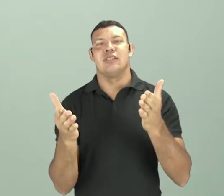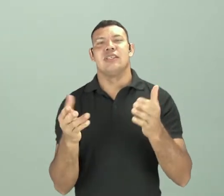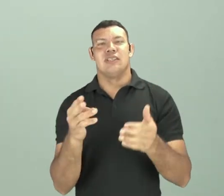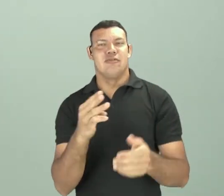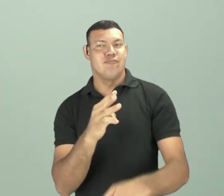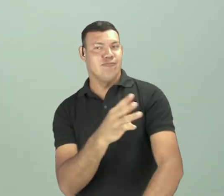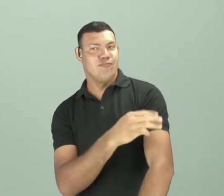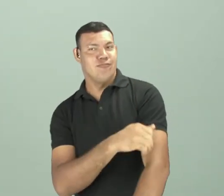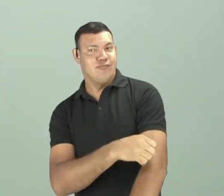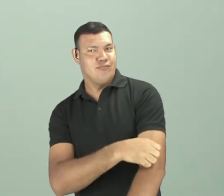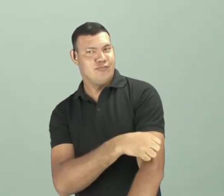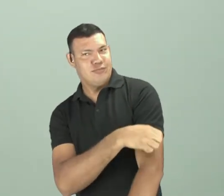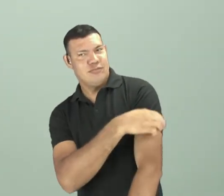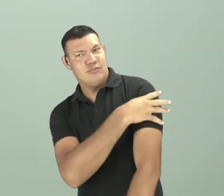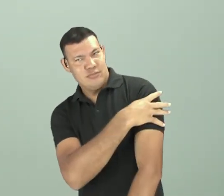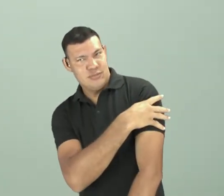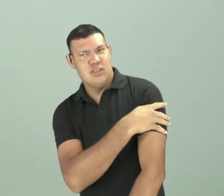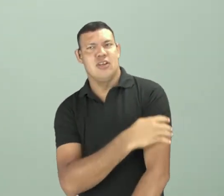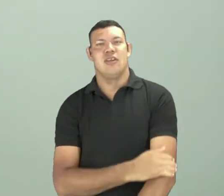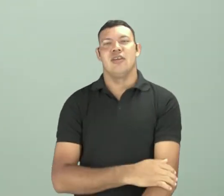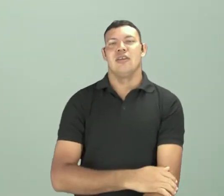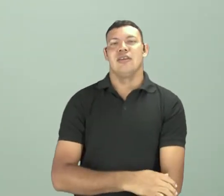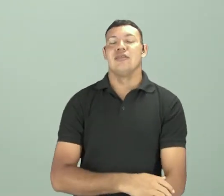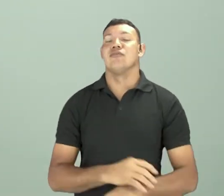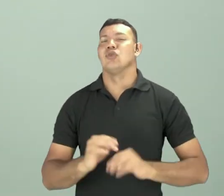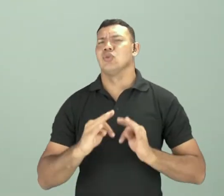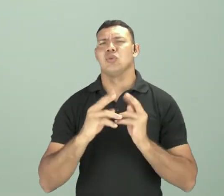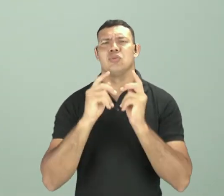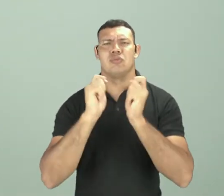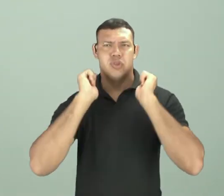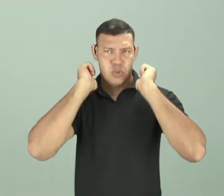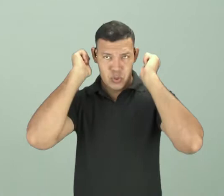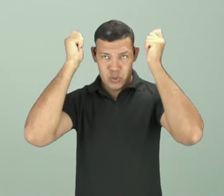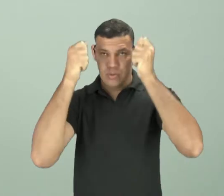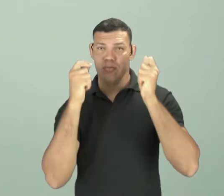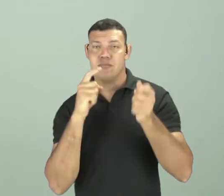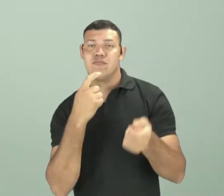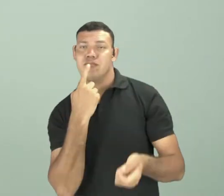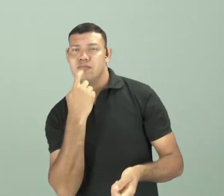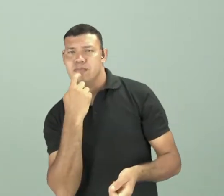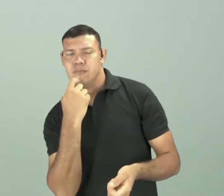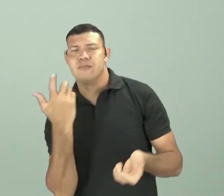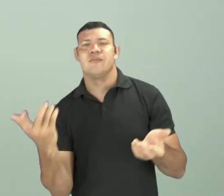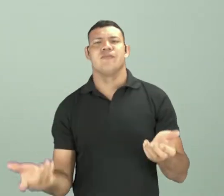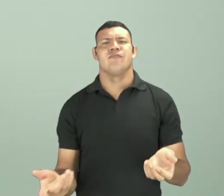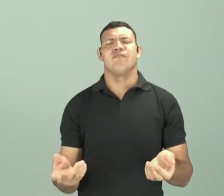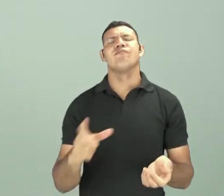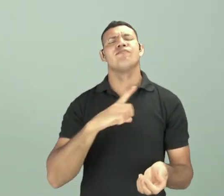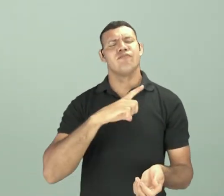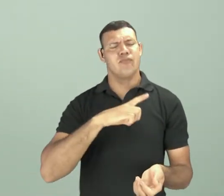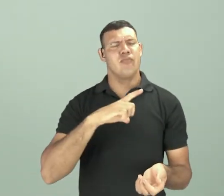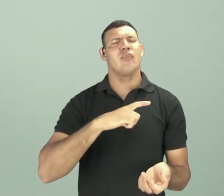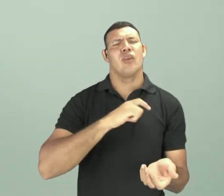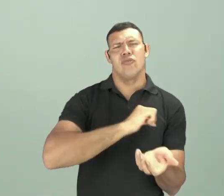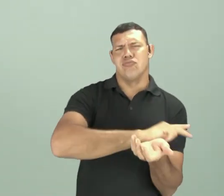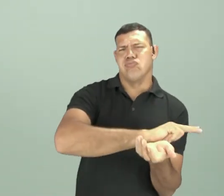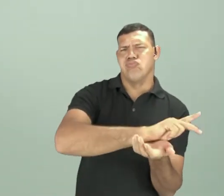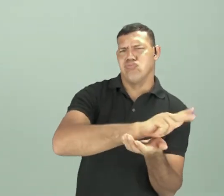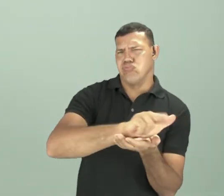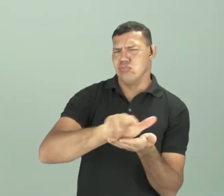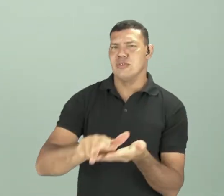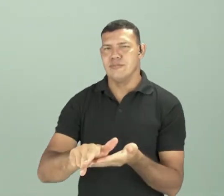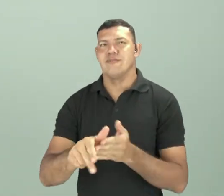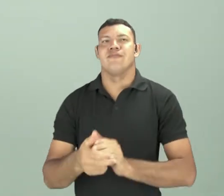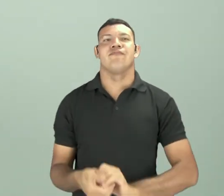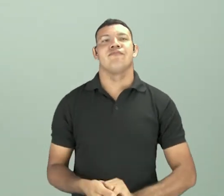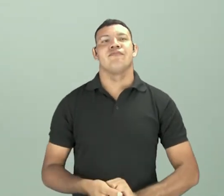1, a história da Branca de Neve, da Chapeuzinho Vermelho, são os contos fantásticos. Mas nós também temos outros tipos de contos.